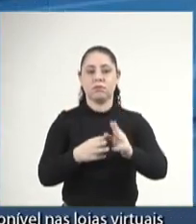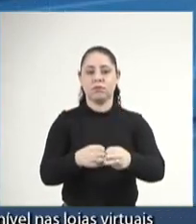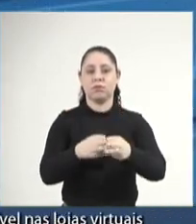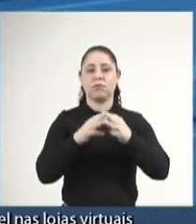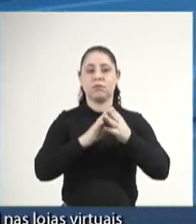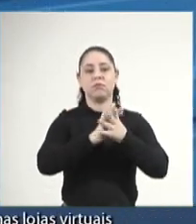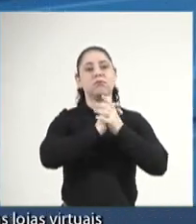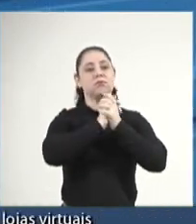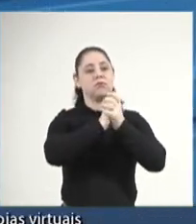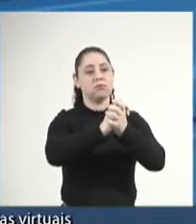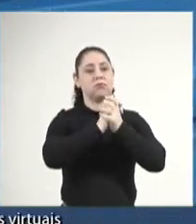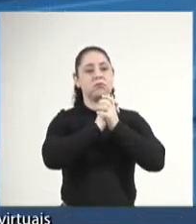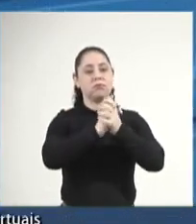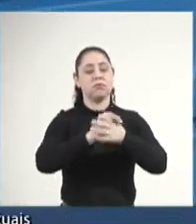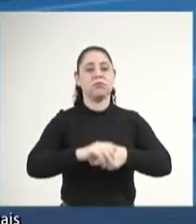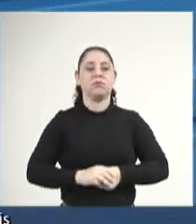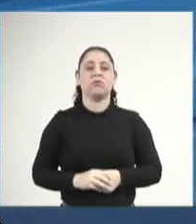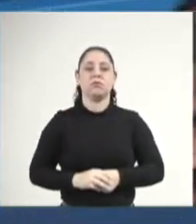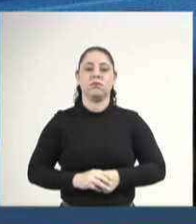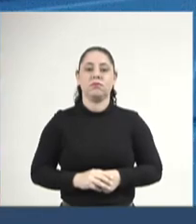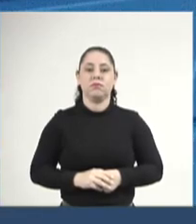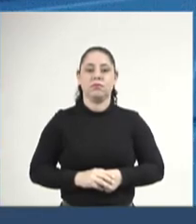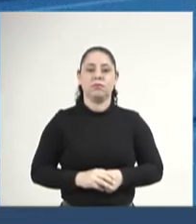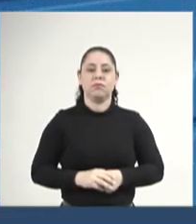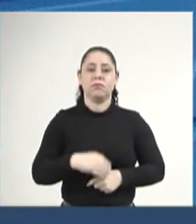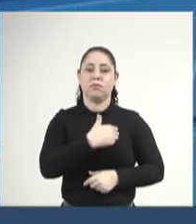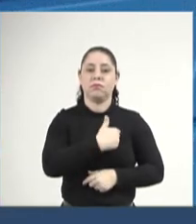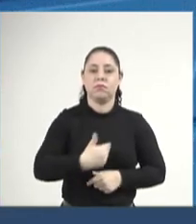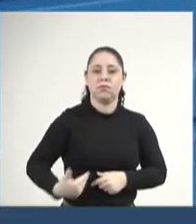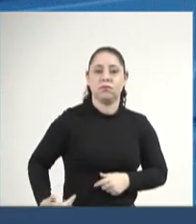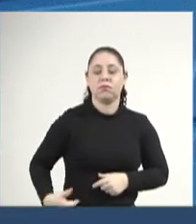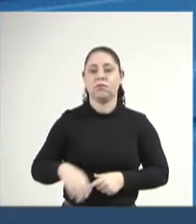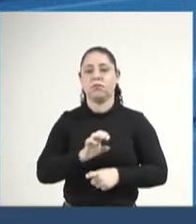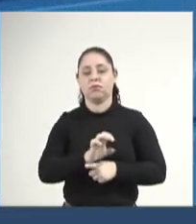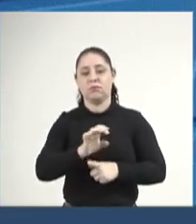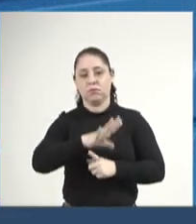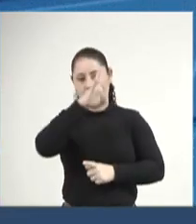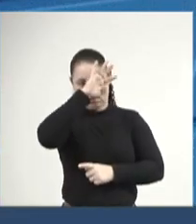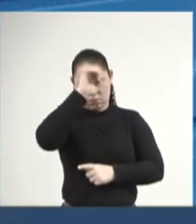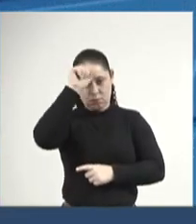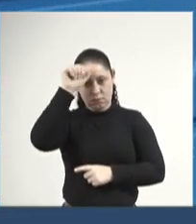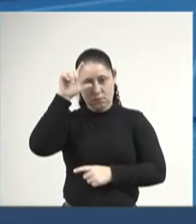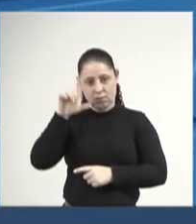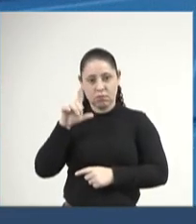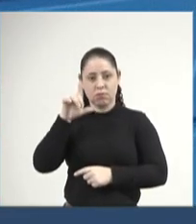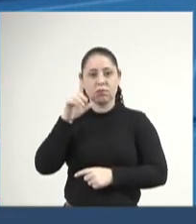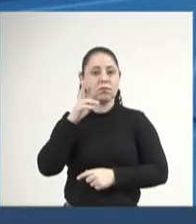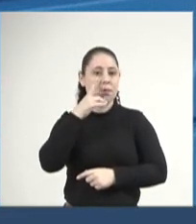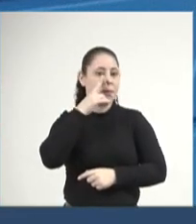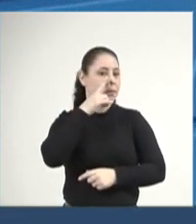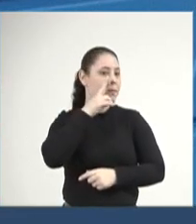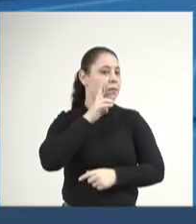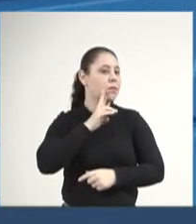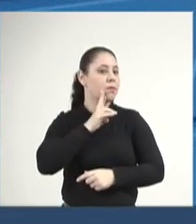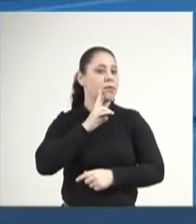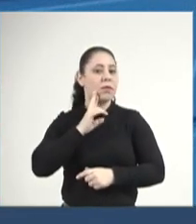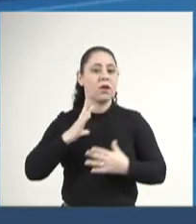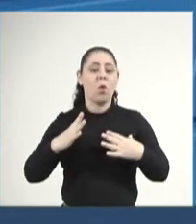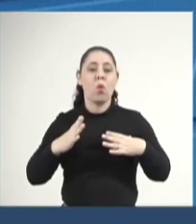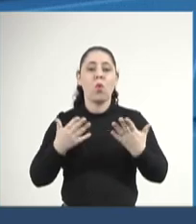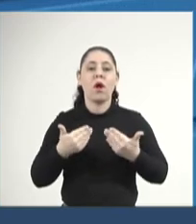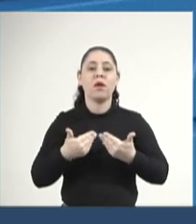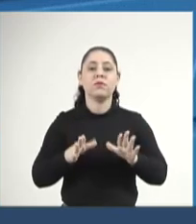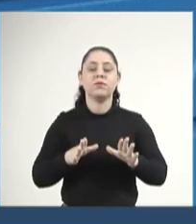de congratulação encaminhada ao governador do estado do Mato Grosso do Sul, Eduardo Riedel, pela